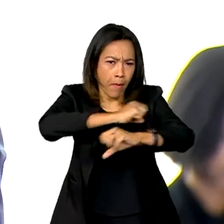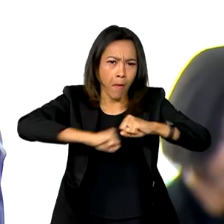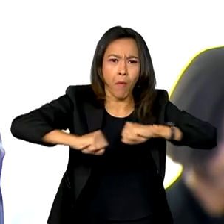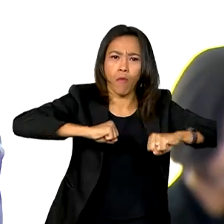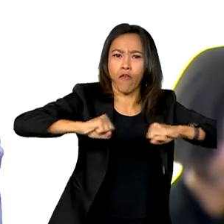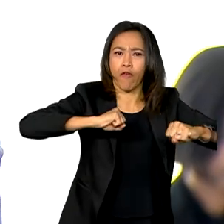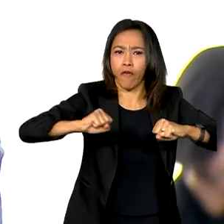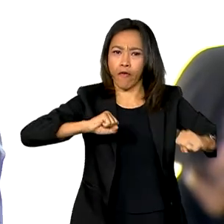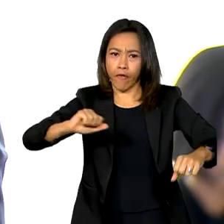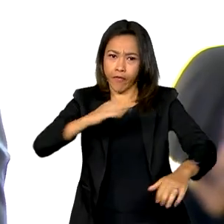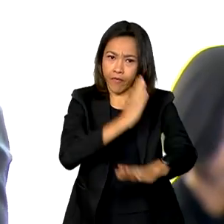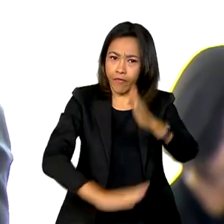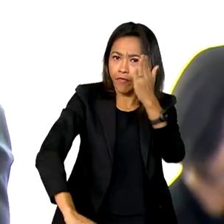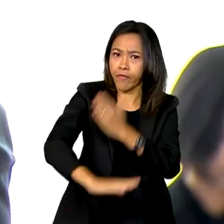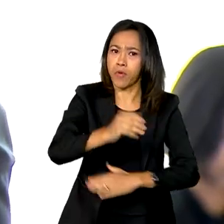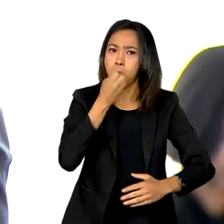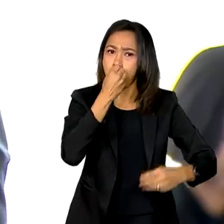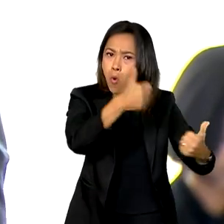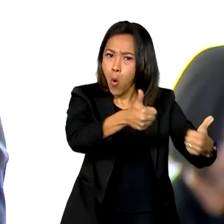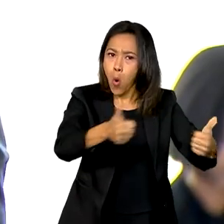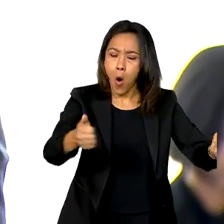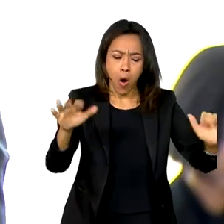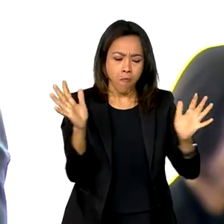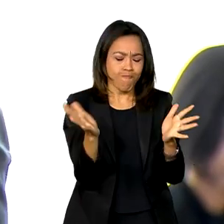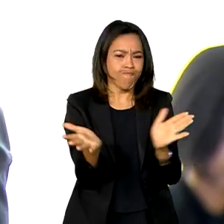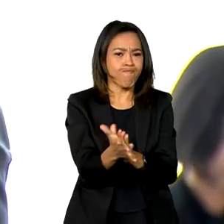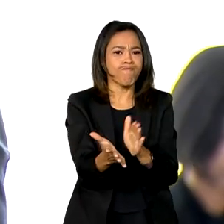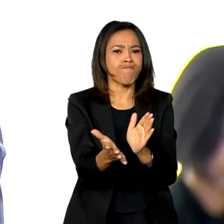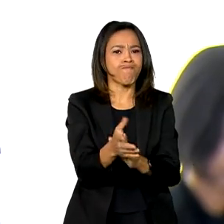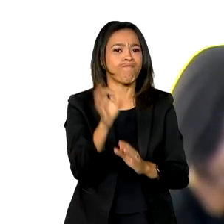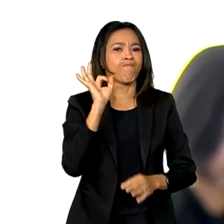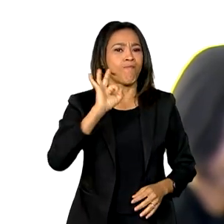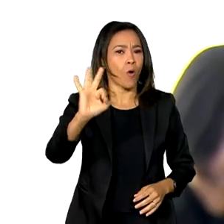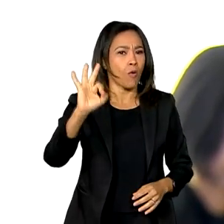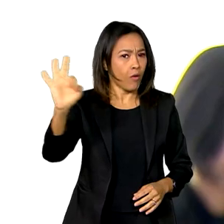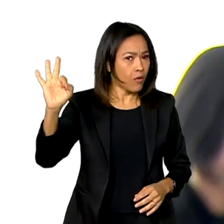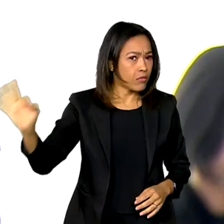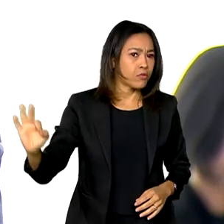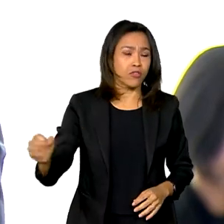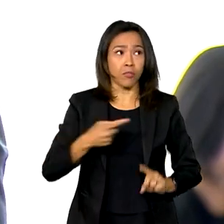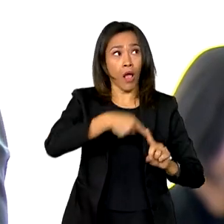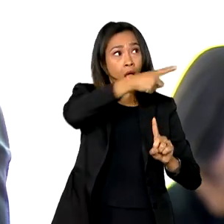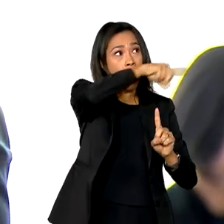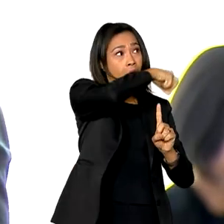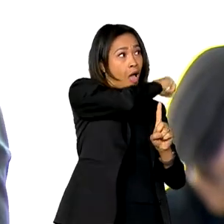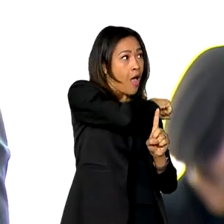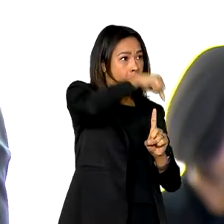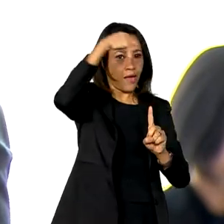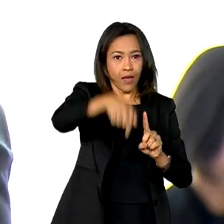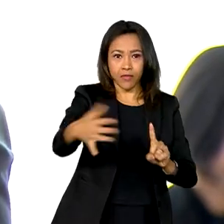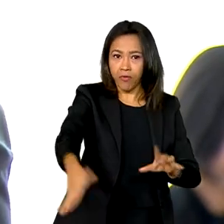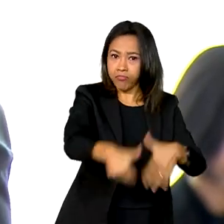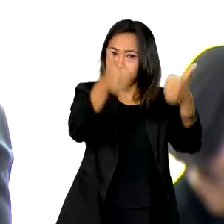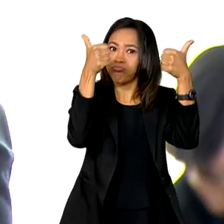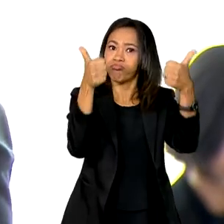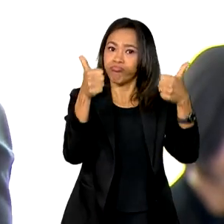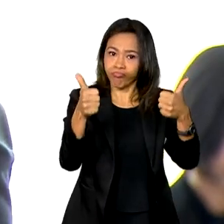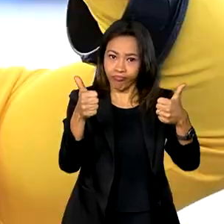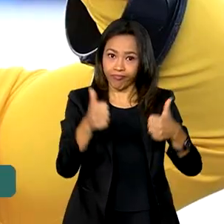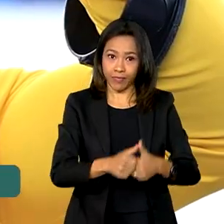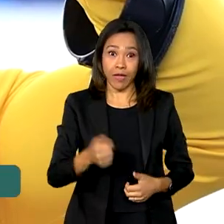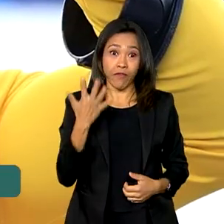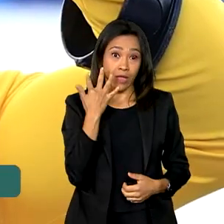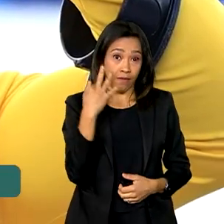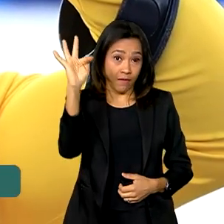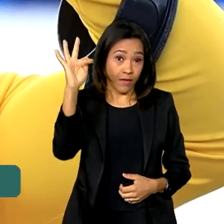brasileiro pelo resultado absolutamente brilhante na mais espetacular de todas as edições de Jogos Paralímpicos, que foi Paris